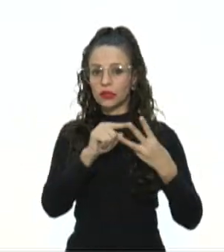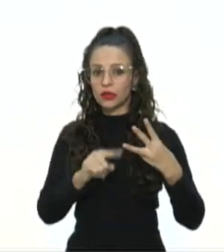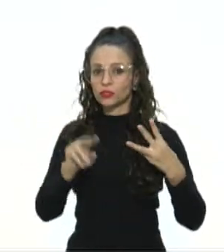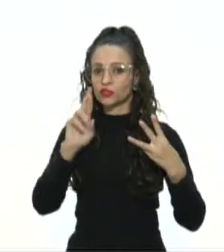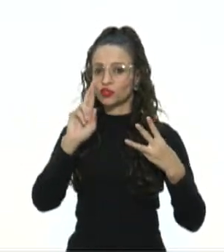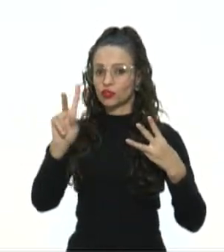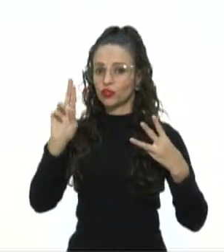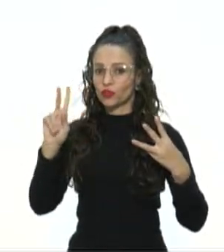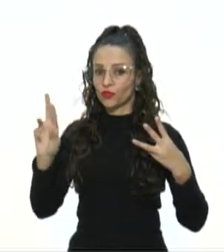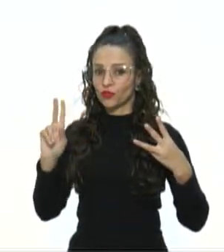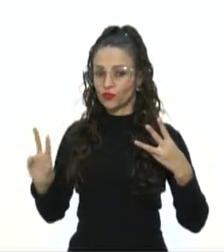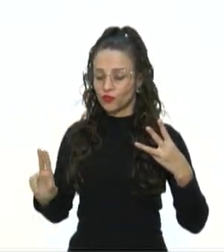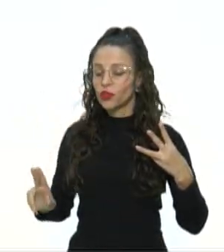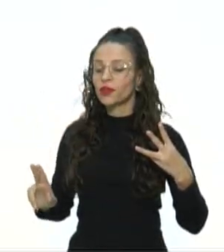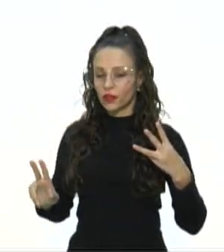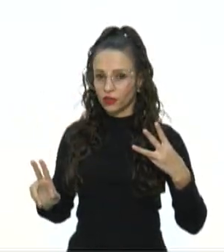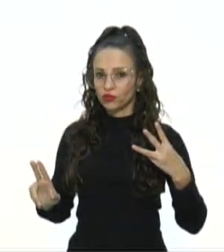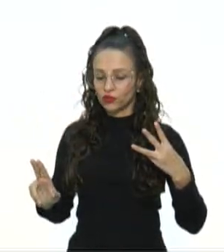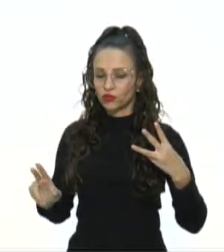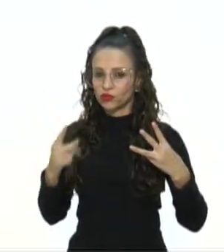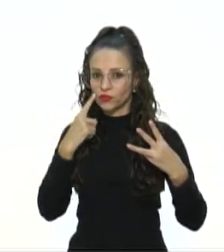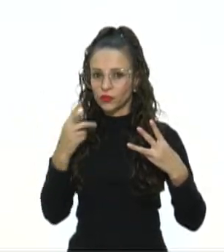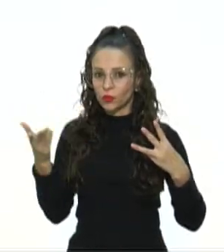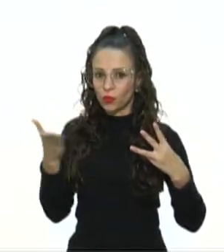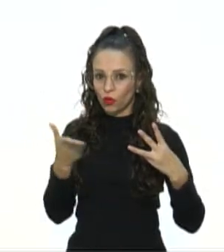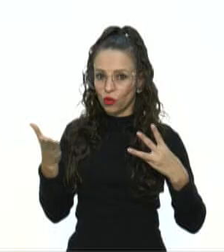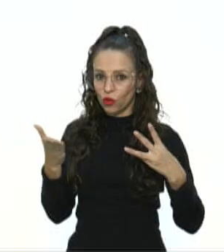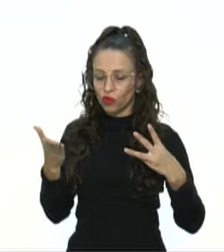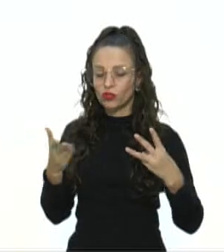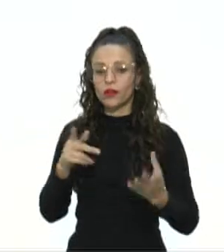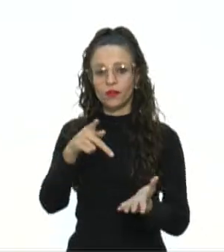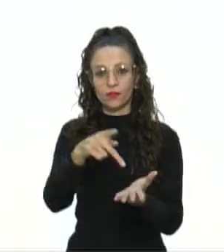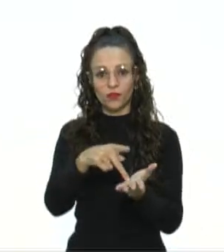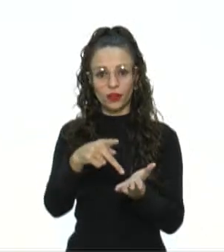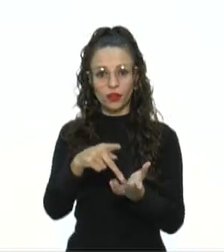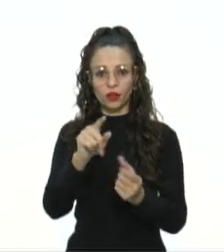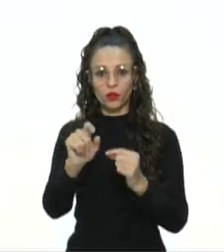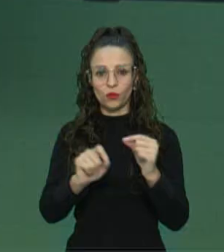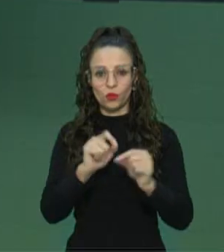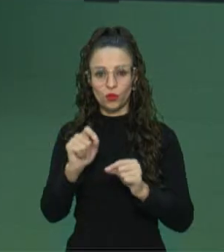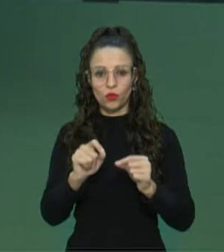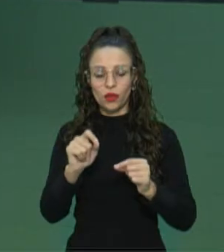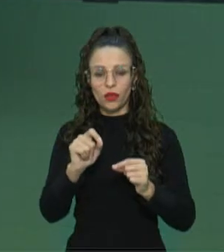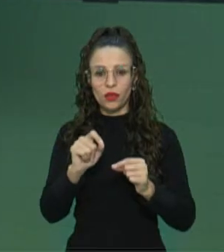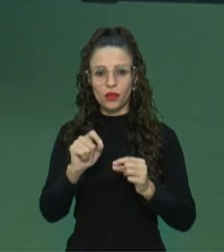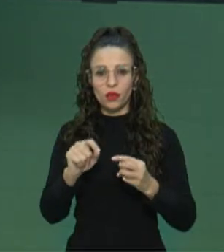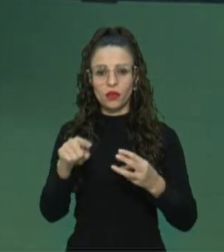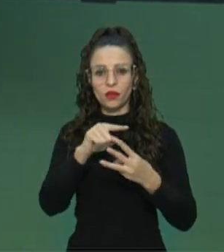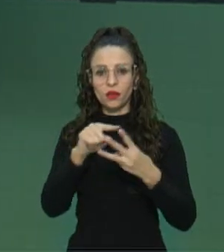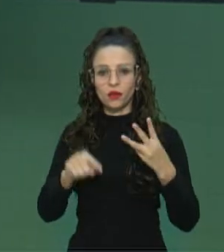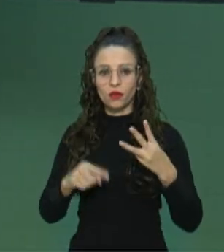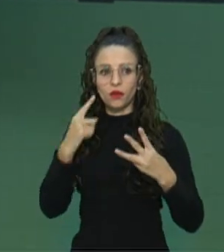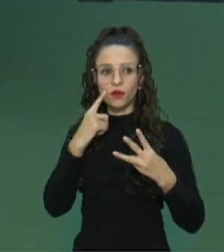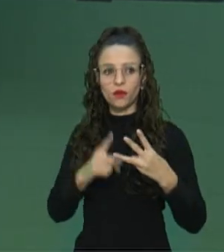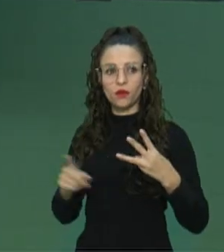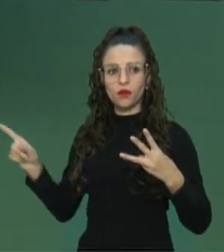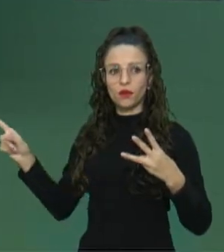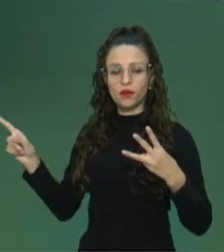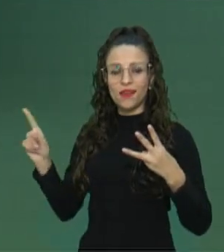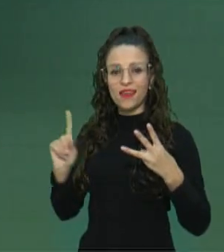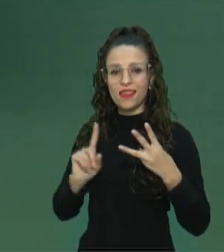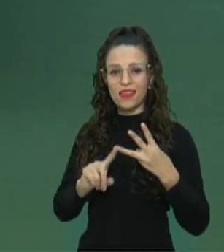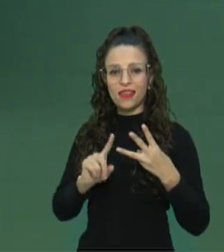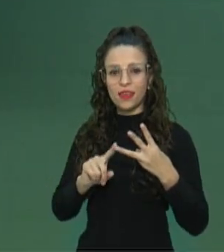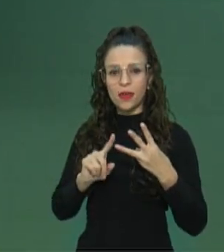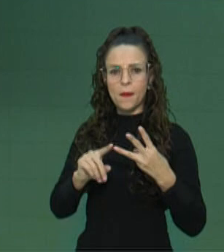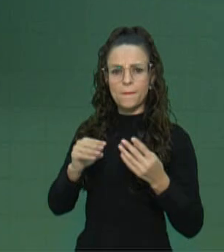diferentes, três modalidades diferentes que nós vamos estar vendo hoje, né? Na verdade, uma delas, como vocês podem ver aqui no final, né, então ela